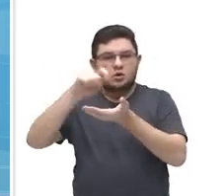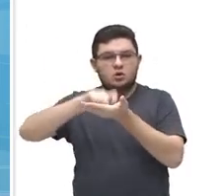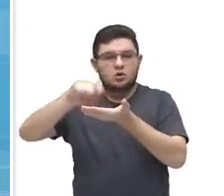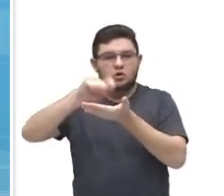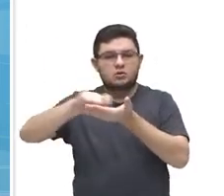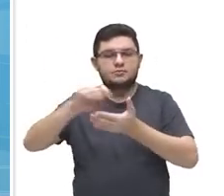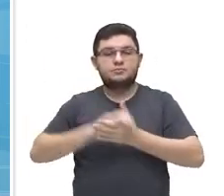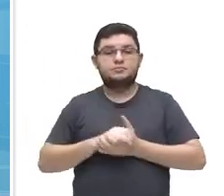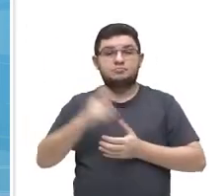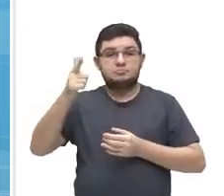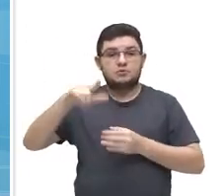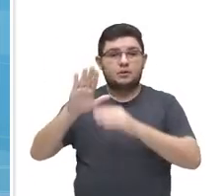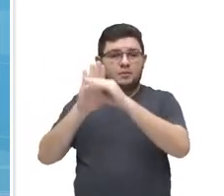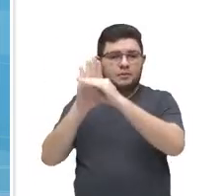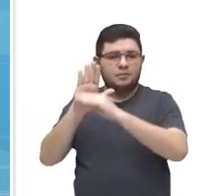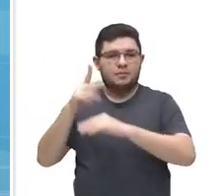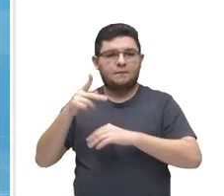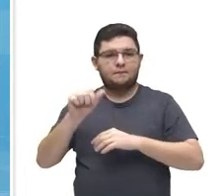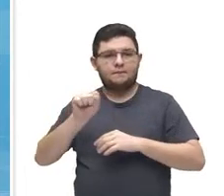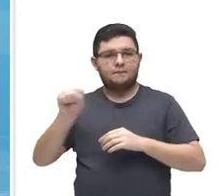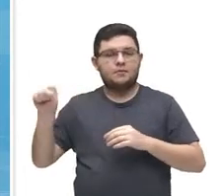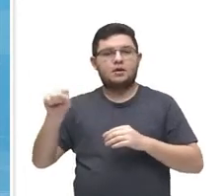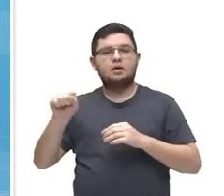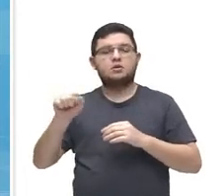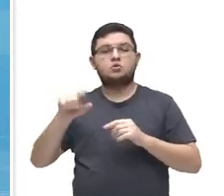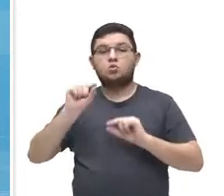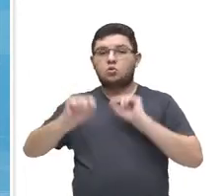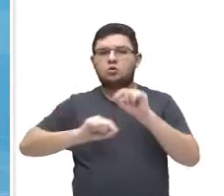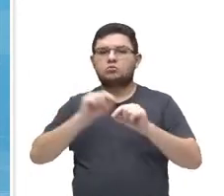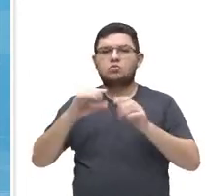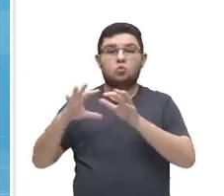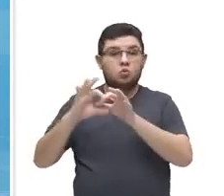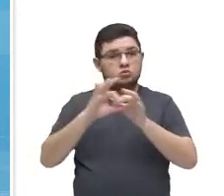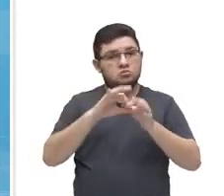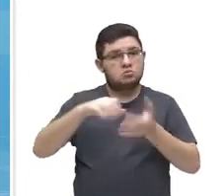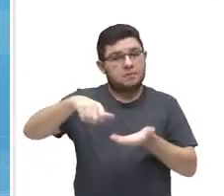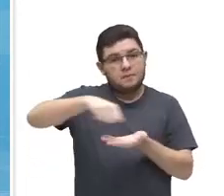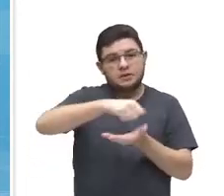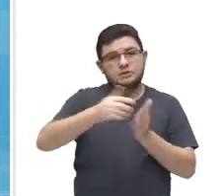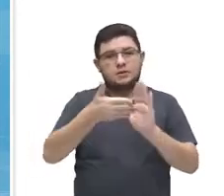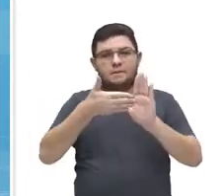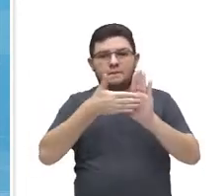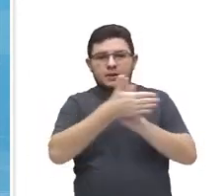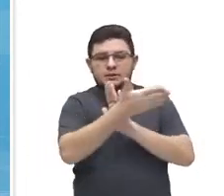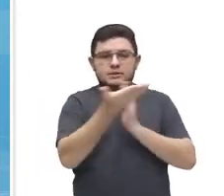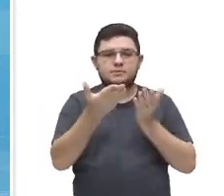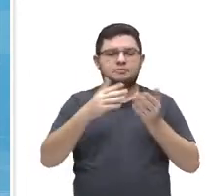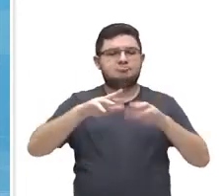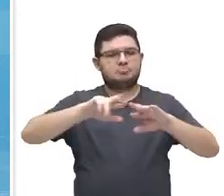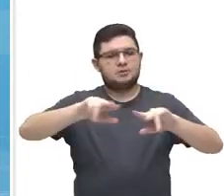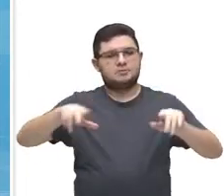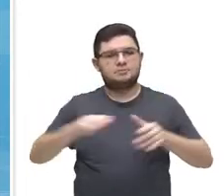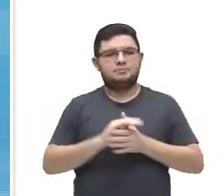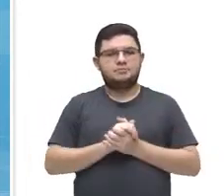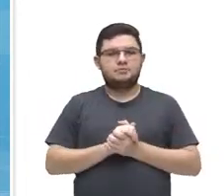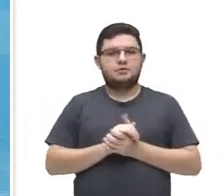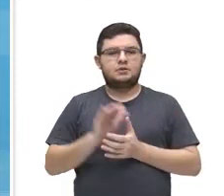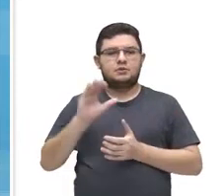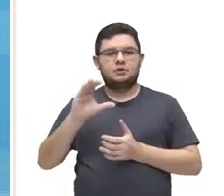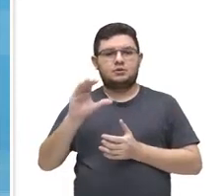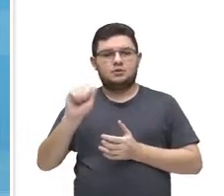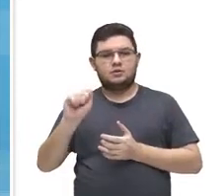agora mais uma lista. Pass, que é passar, catch, pegar, fix, consertar,